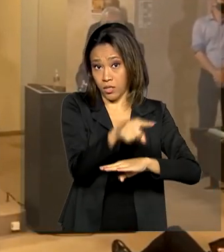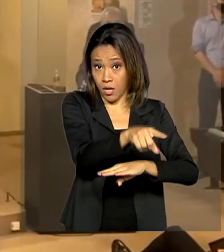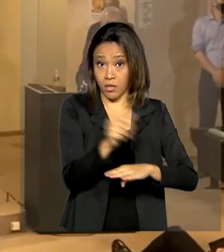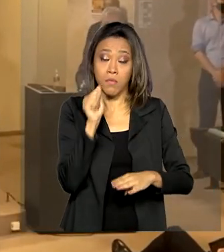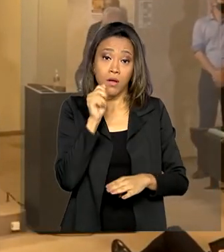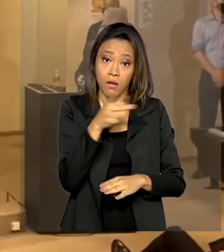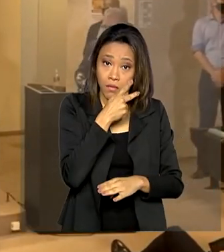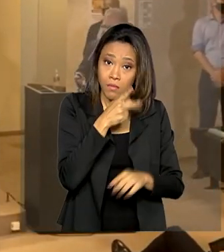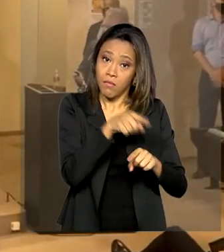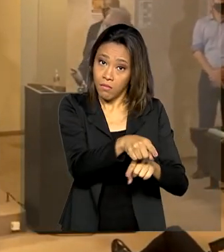nos próximos dias.